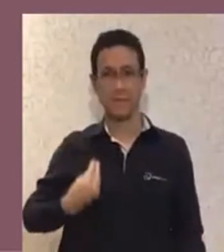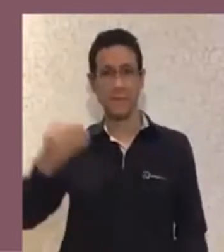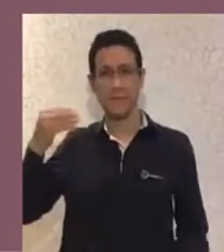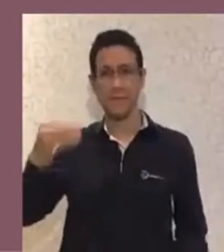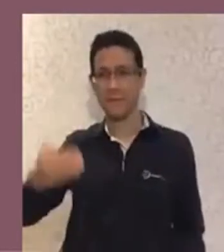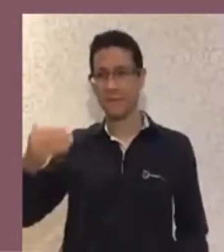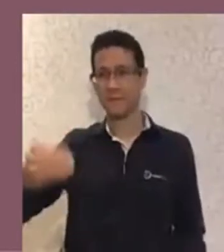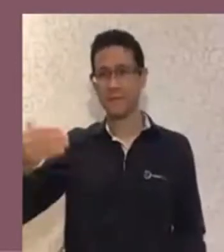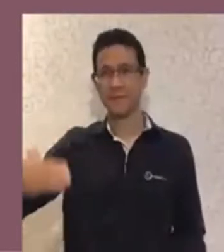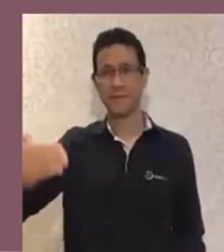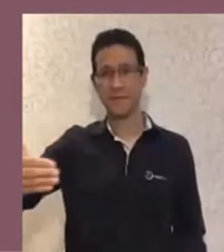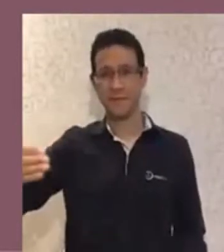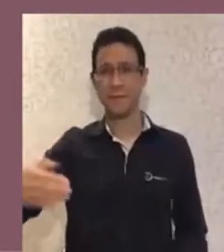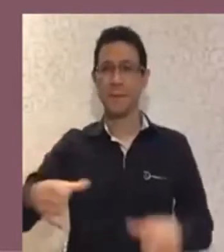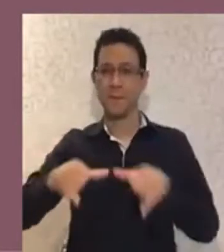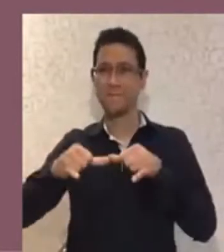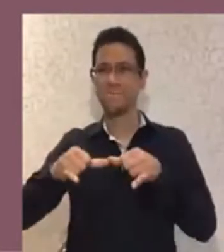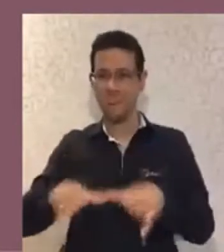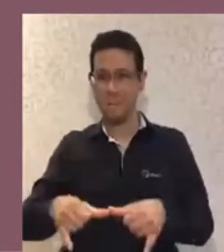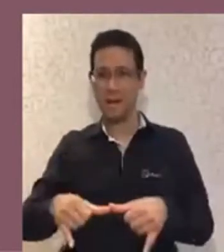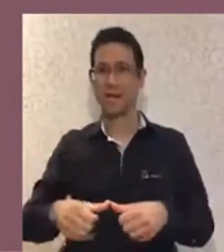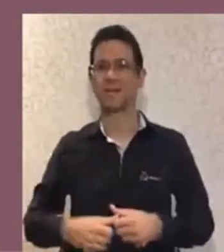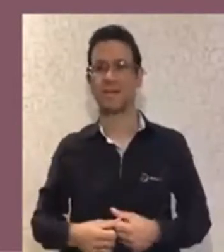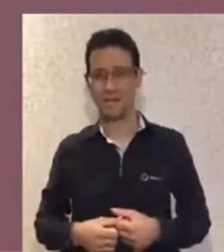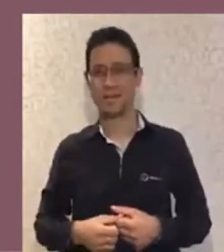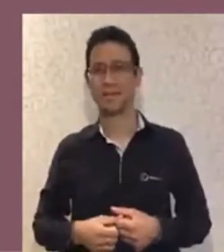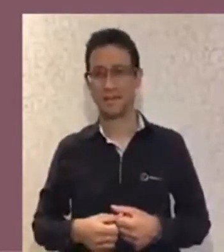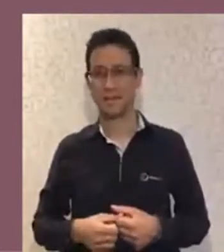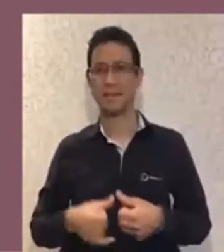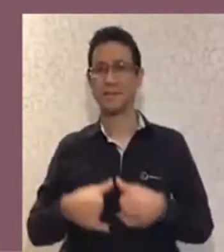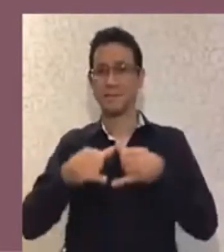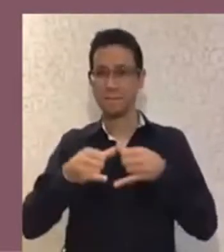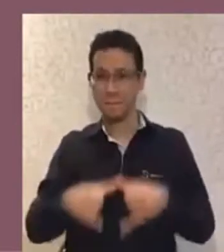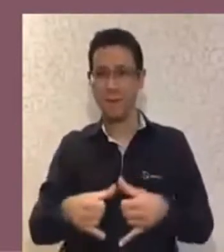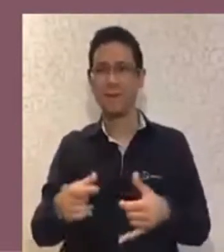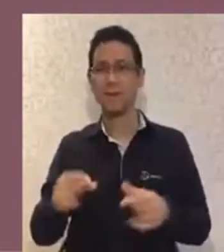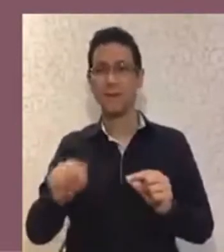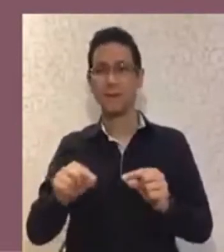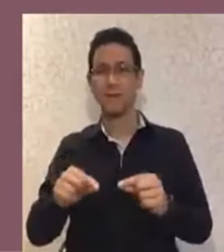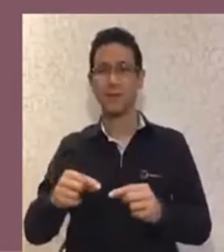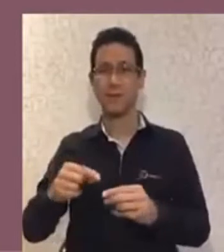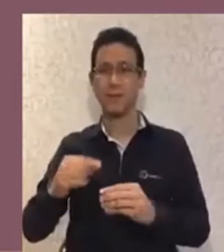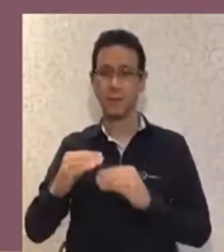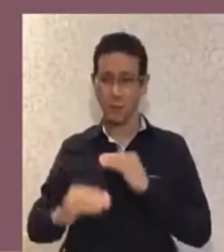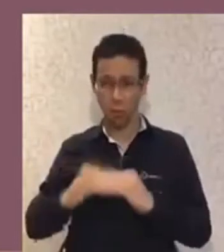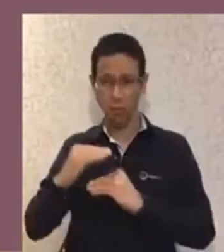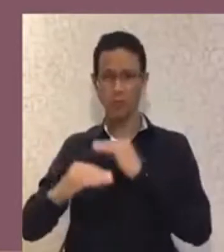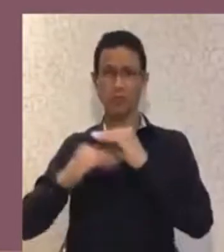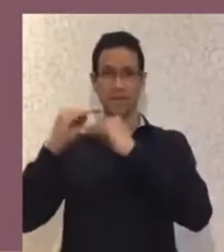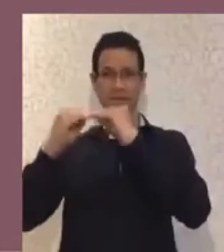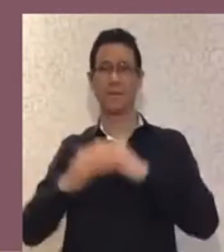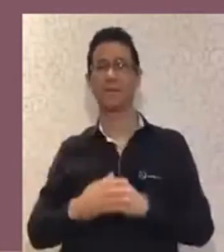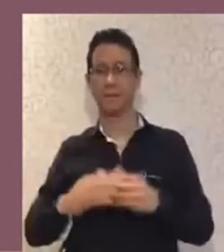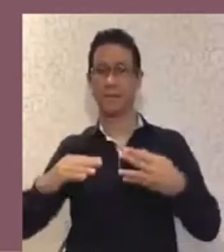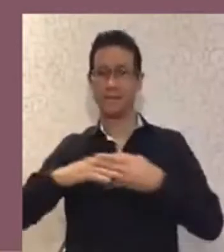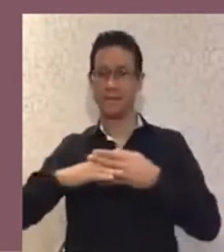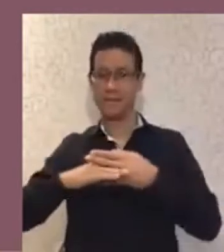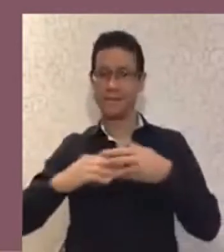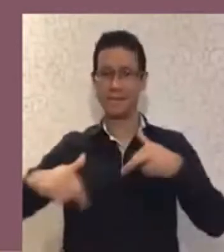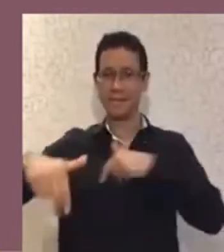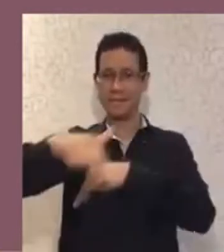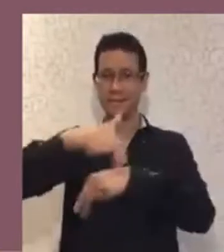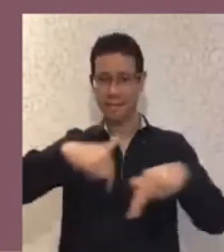processo permanente, né? Um processo permanente de construção de cidadania, de construção da